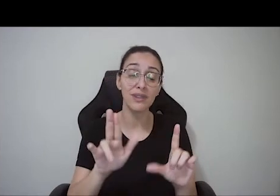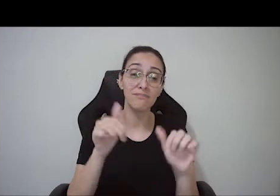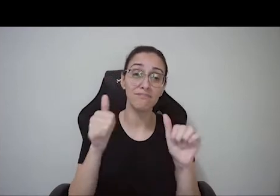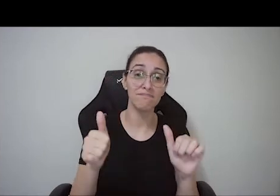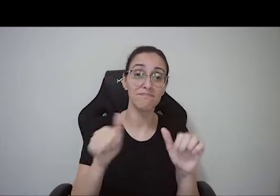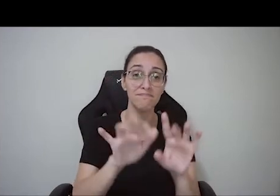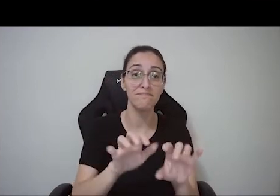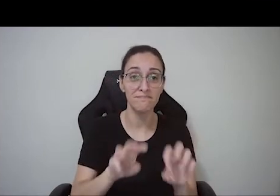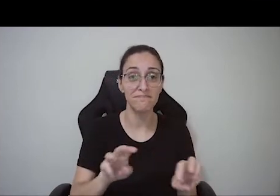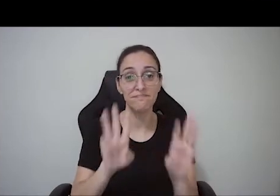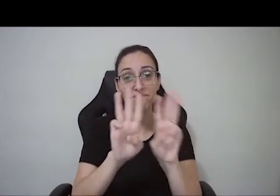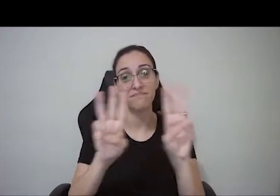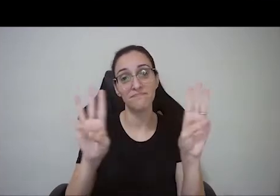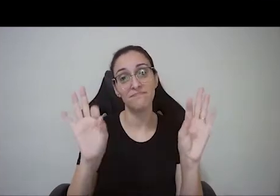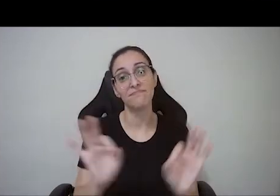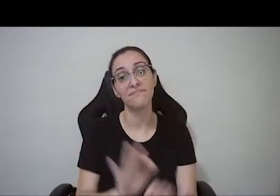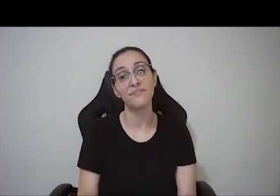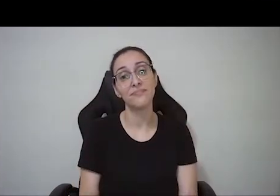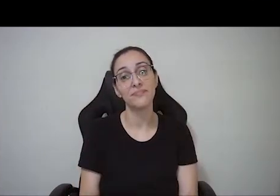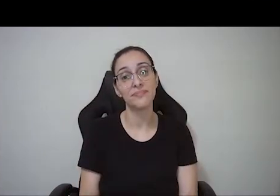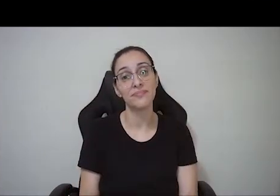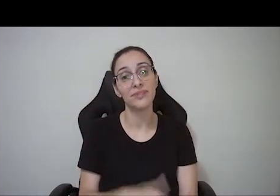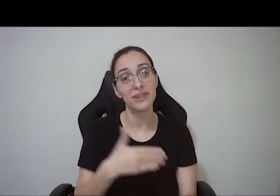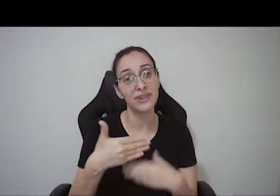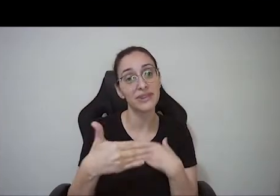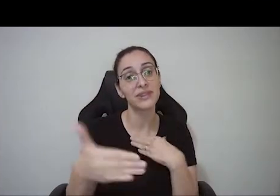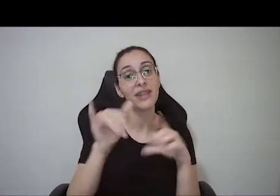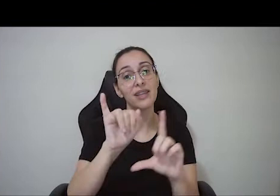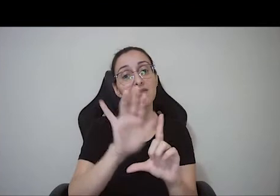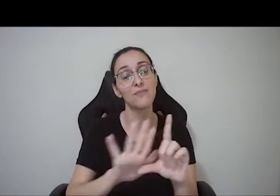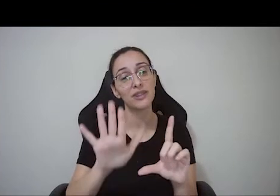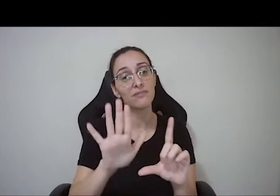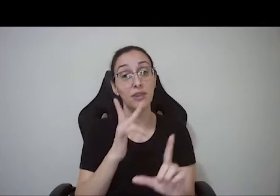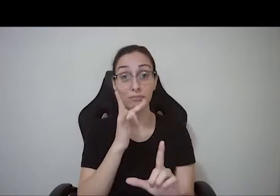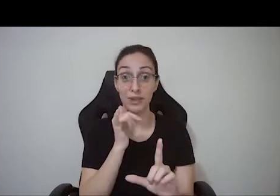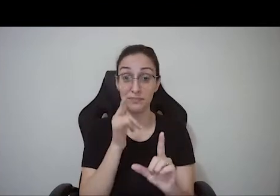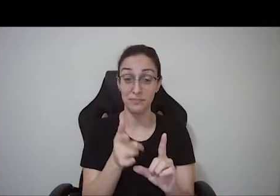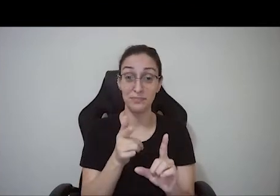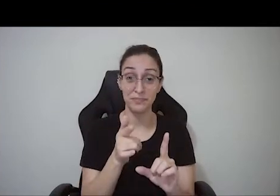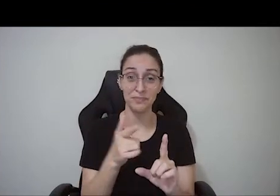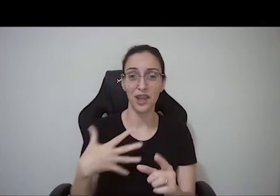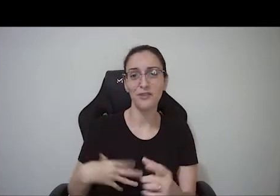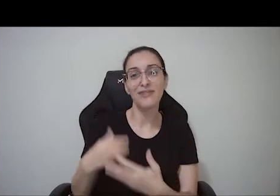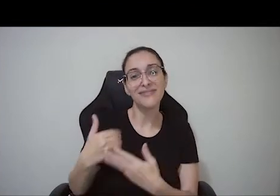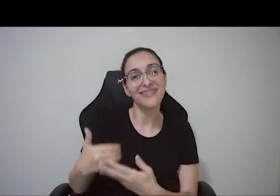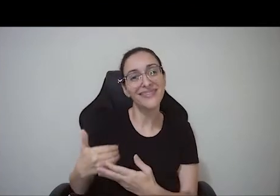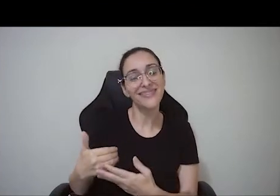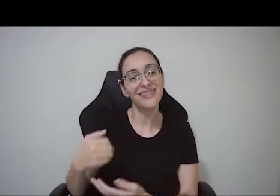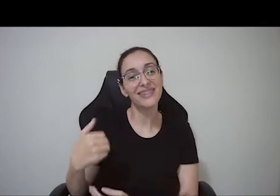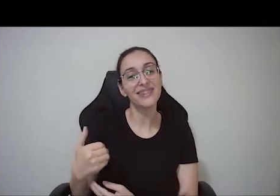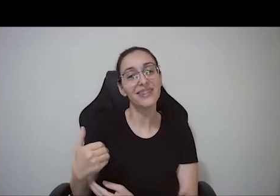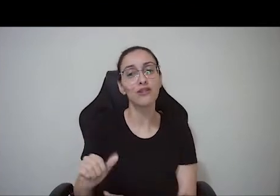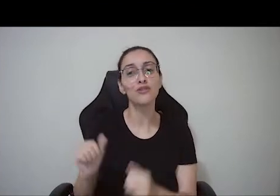do site. Nessa próxima imagem, nós temos um pai com um filho no colo e